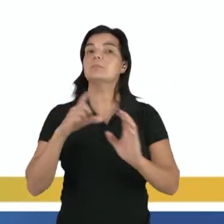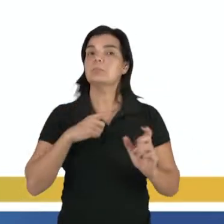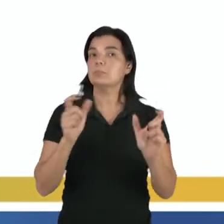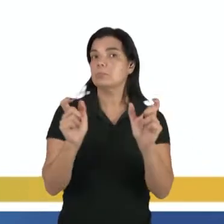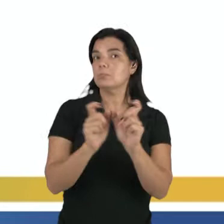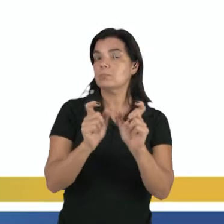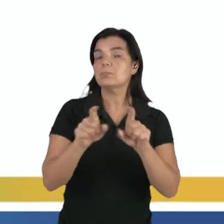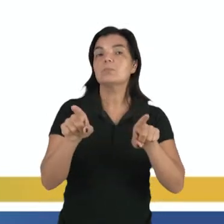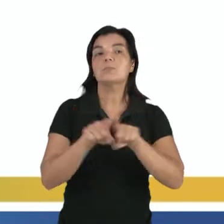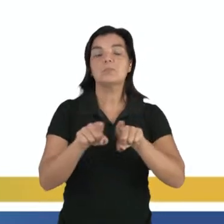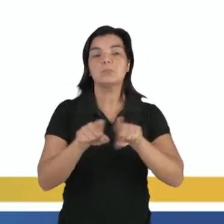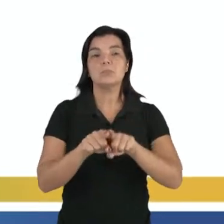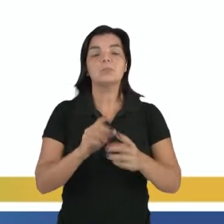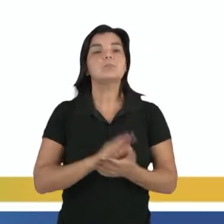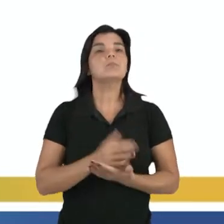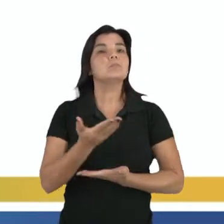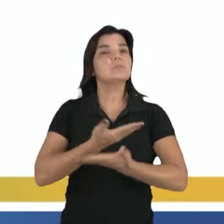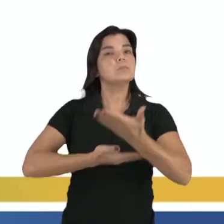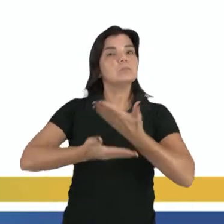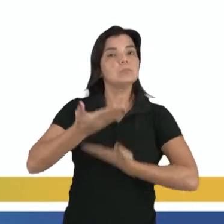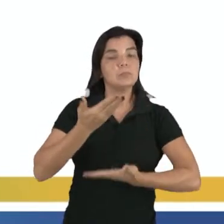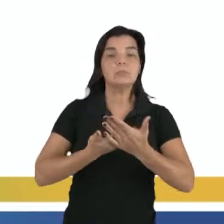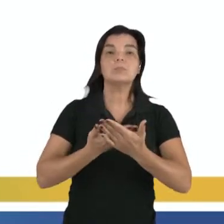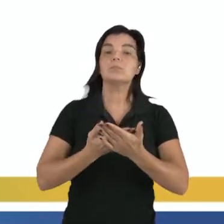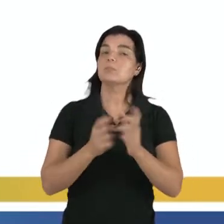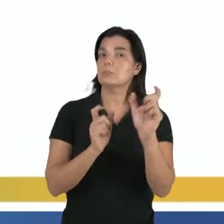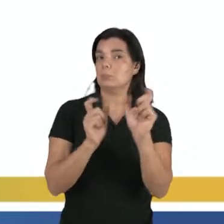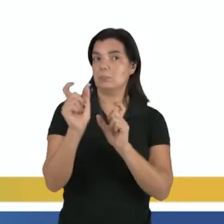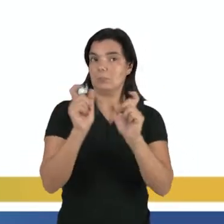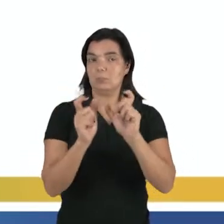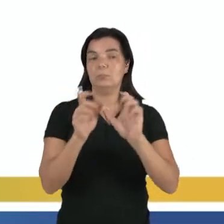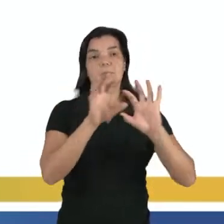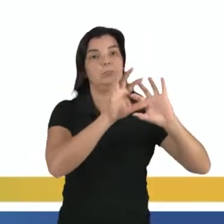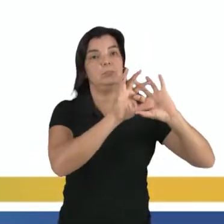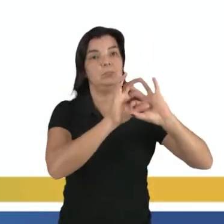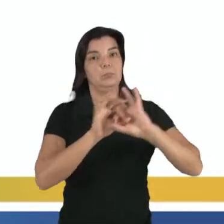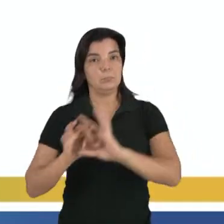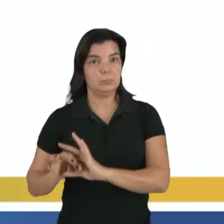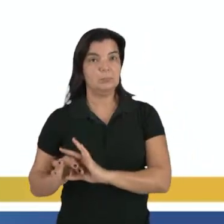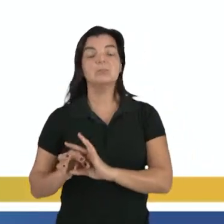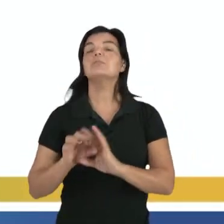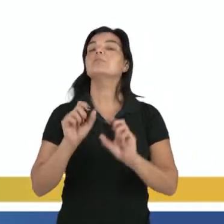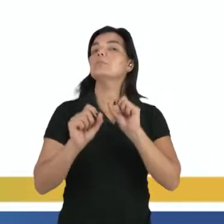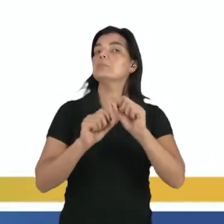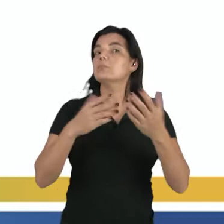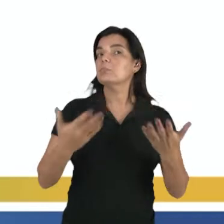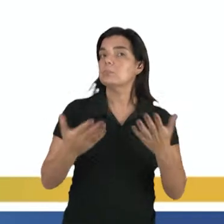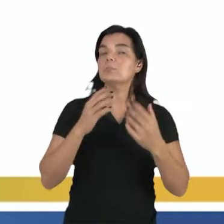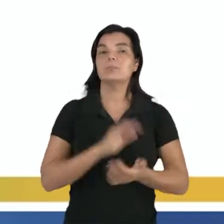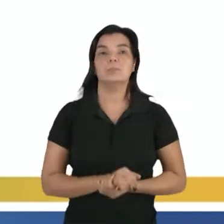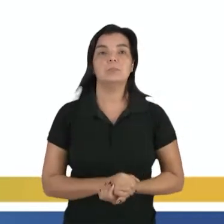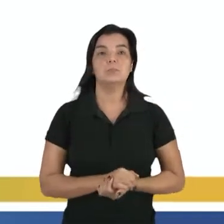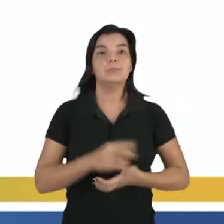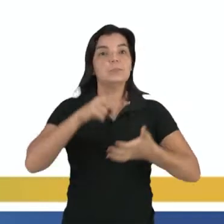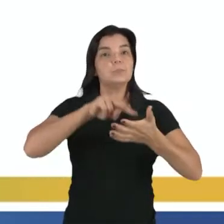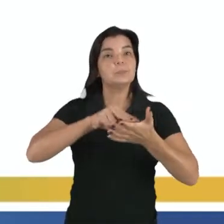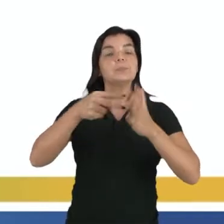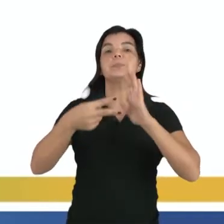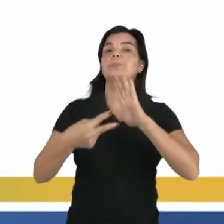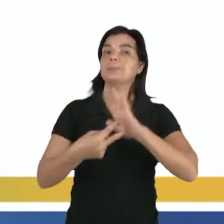os conectivos. Como eu vou, a relação das minhas palavras. A coerência vai fazer o quê?